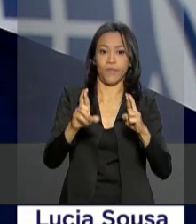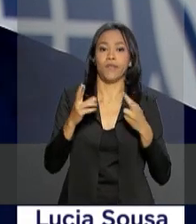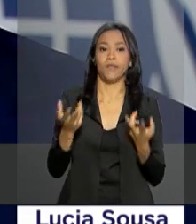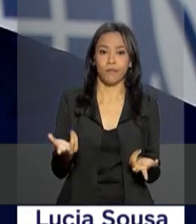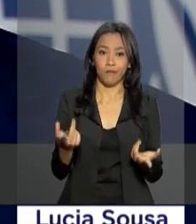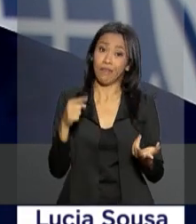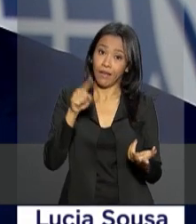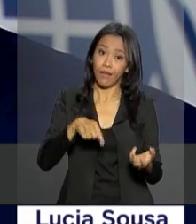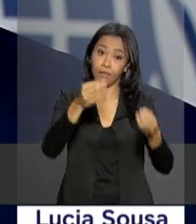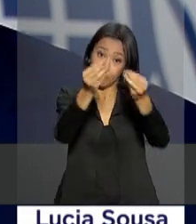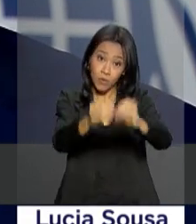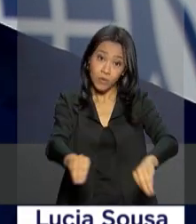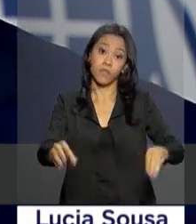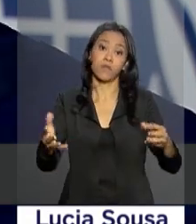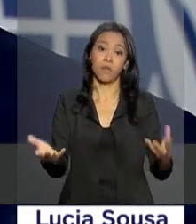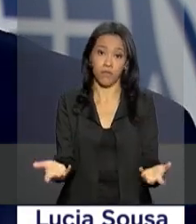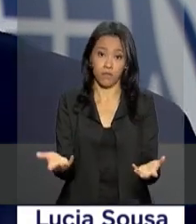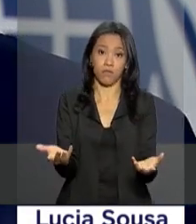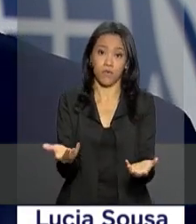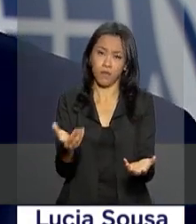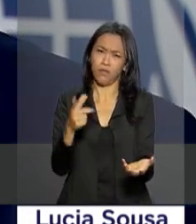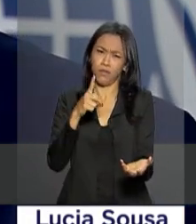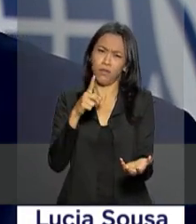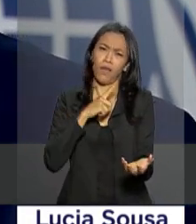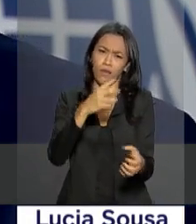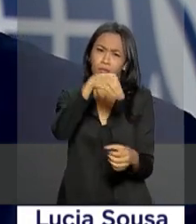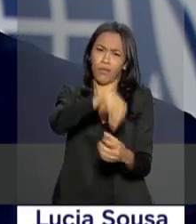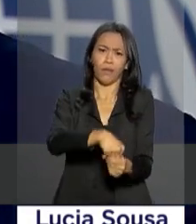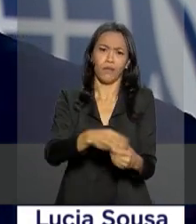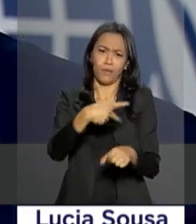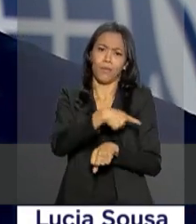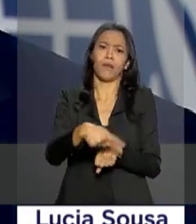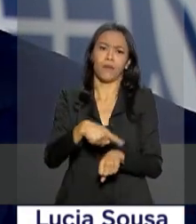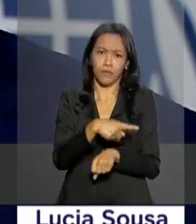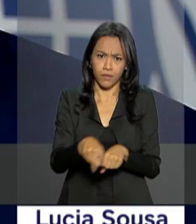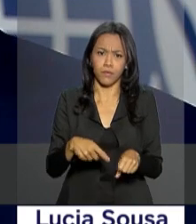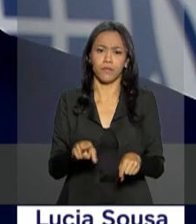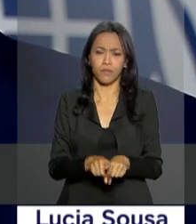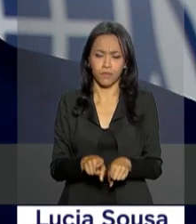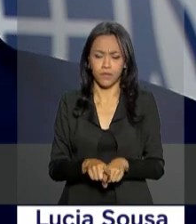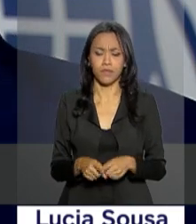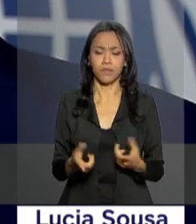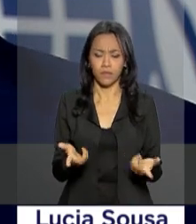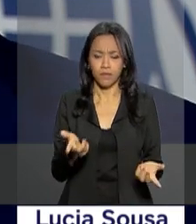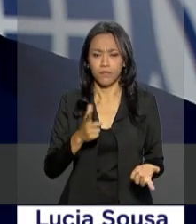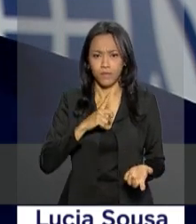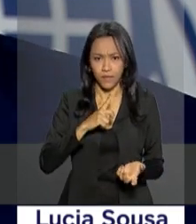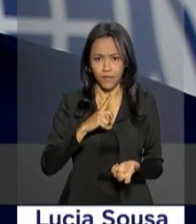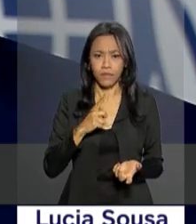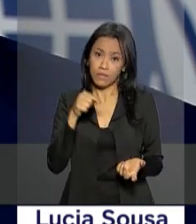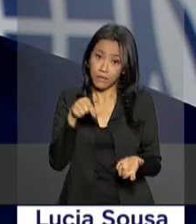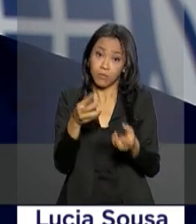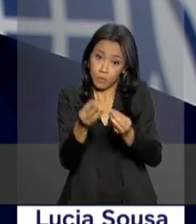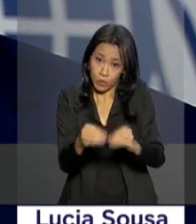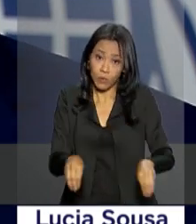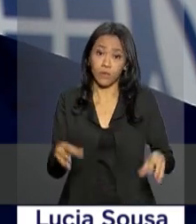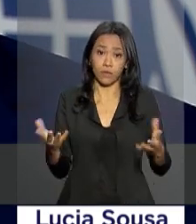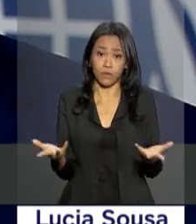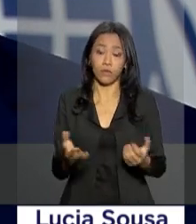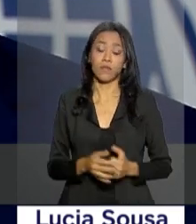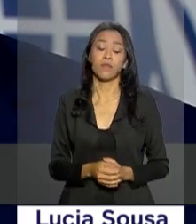prejudicial até muitas vezes dentro do nosso país a intolerância já se revelou absolutamente prejudicial não é